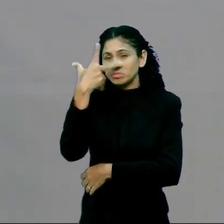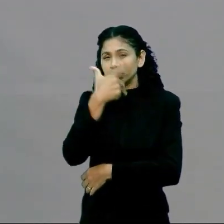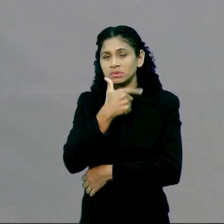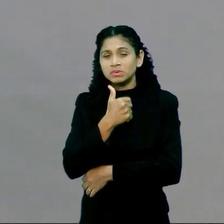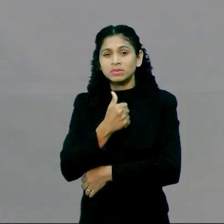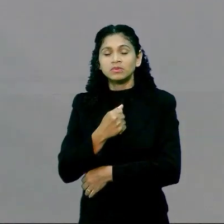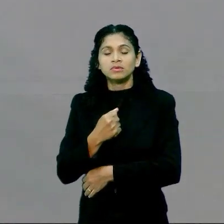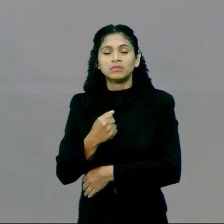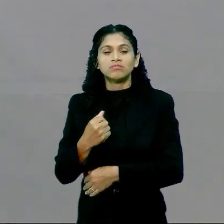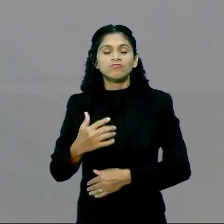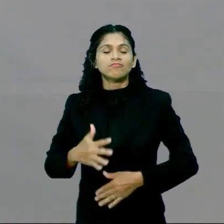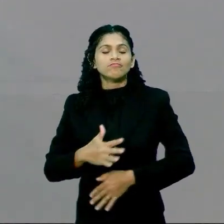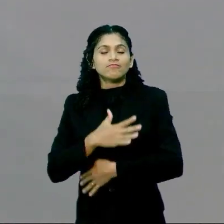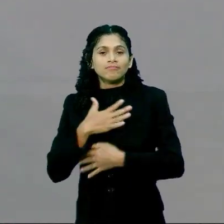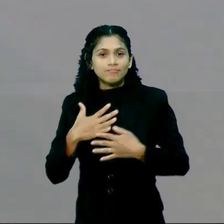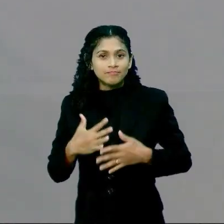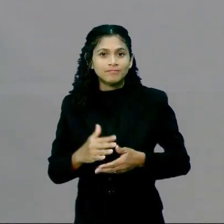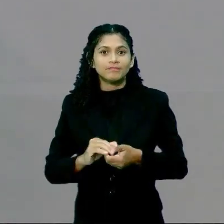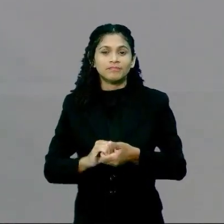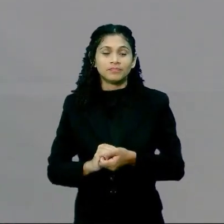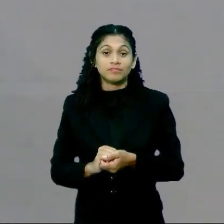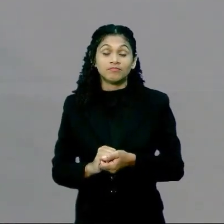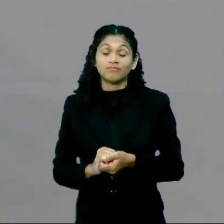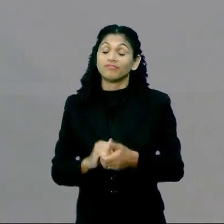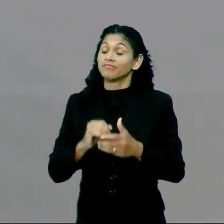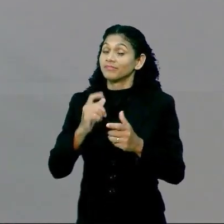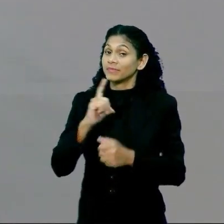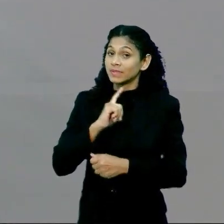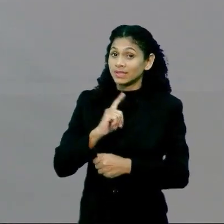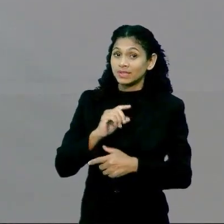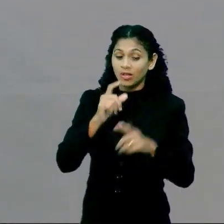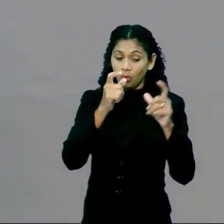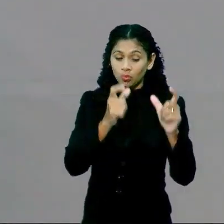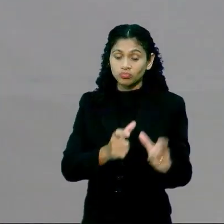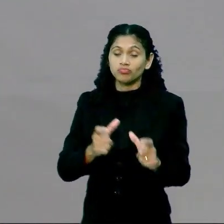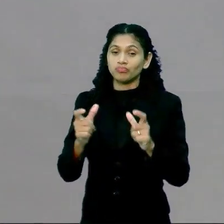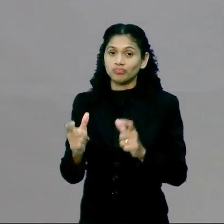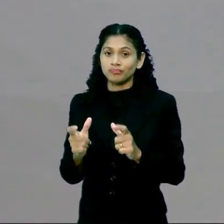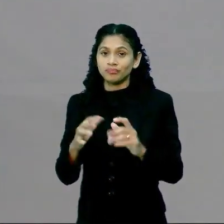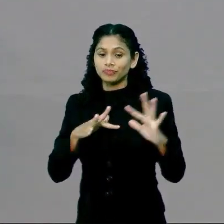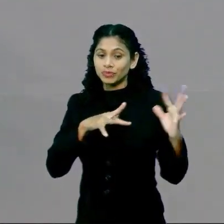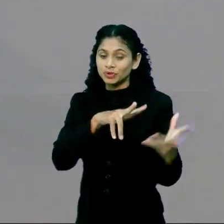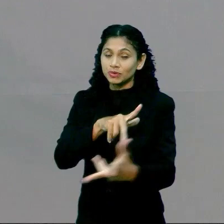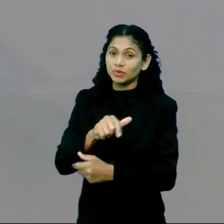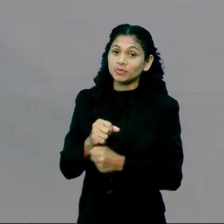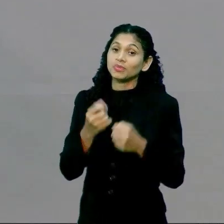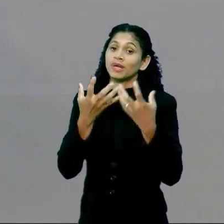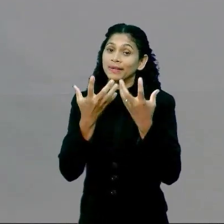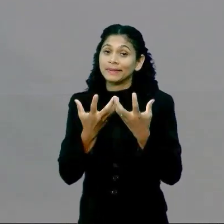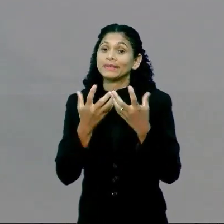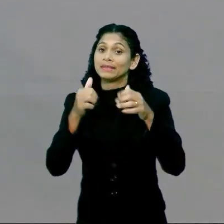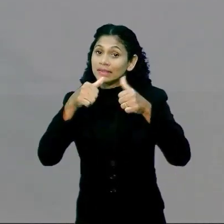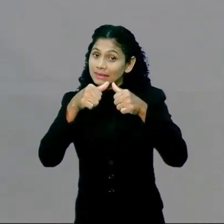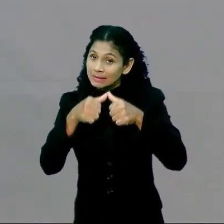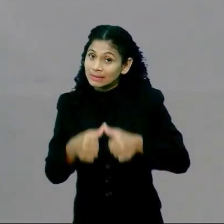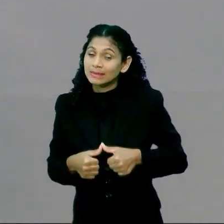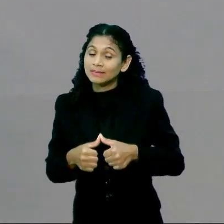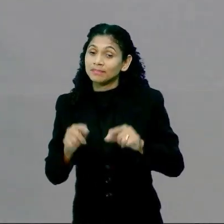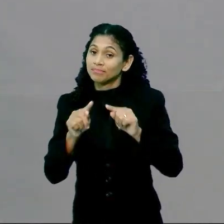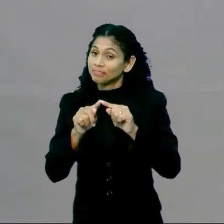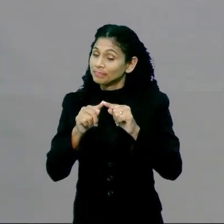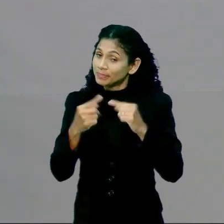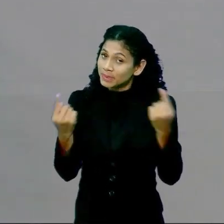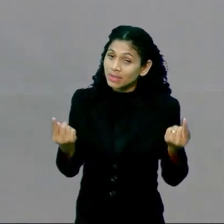o qual gostaríamos de estar e não podemos, né? Falta grana. Eu, por exemplo, não tenho um euro para poder me deslocar a um